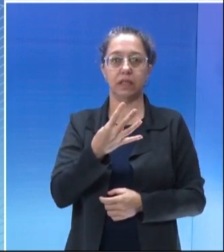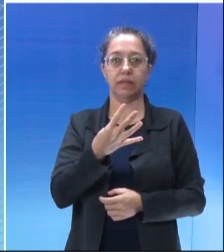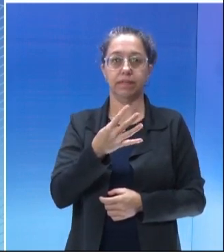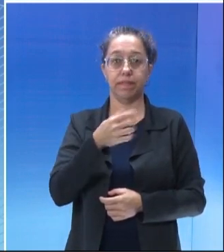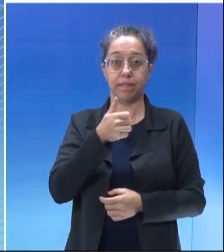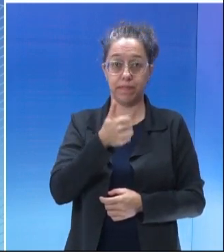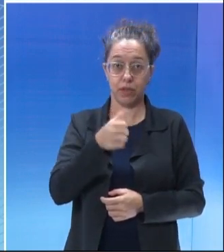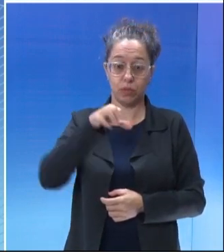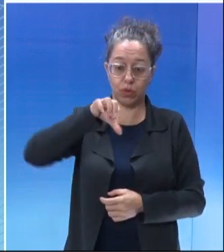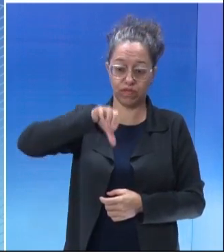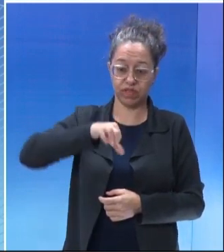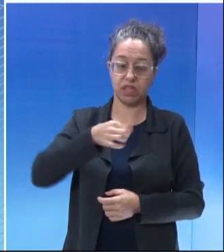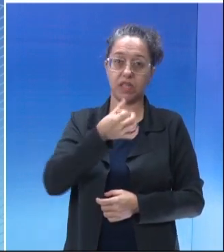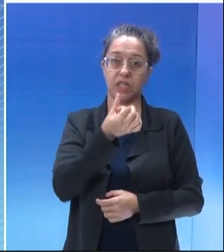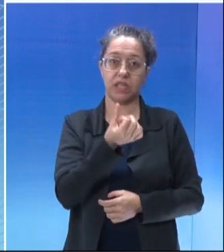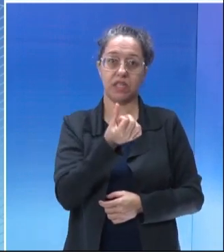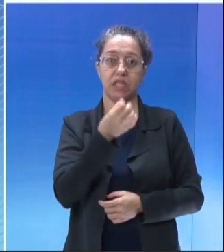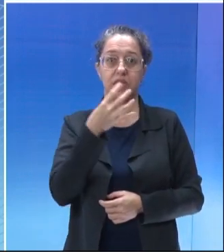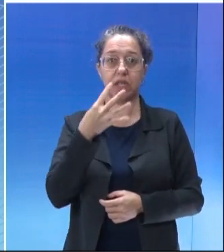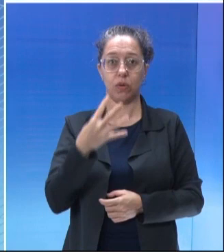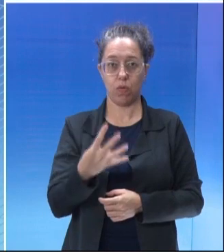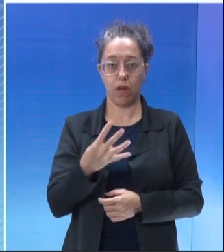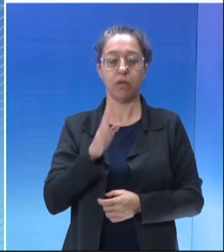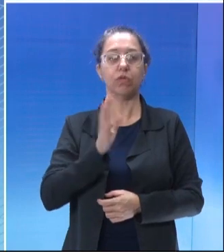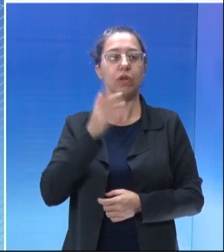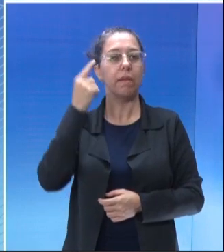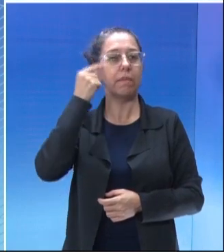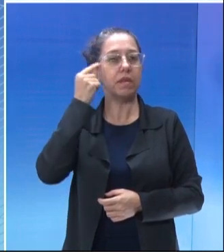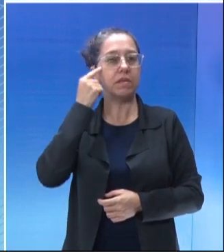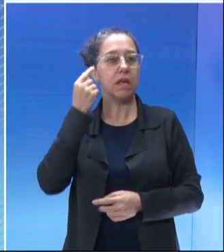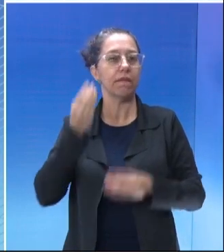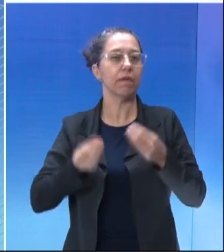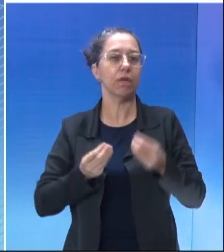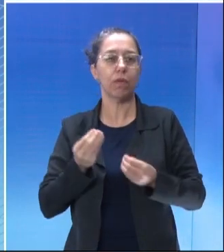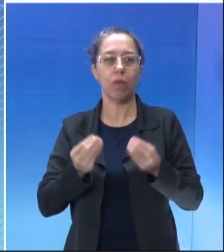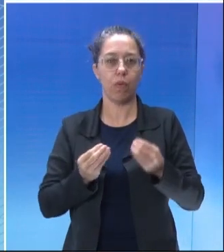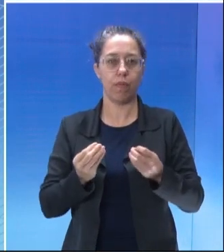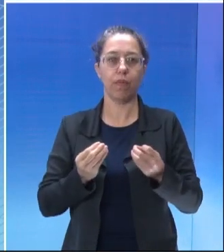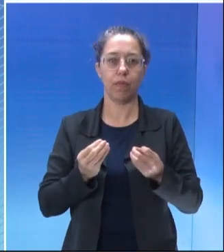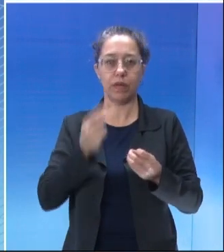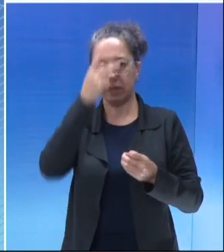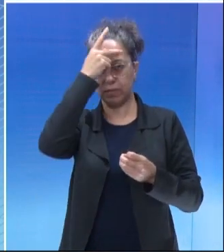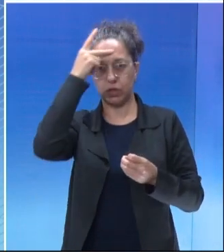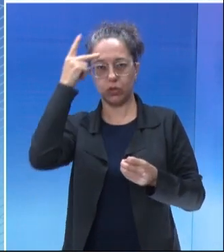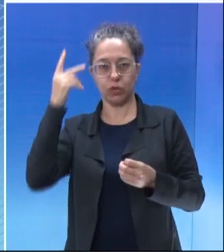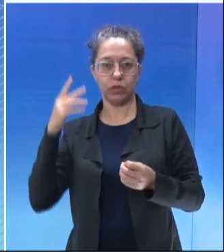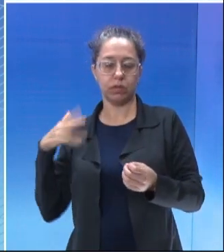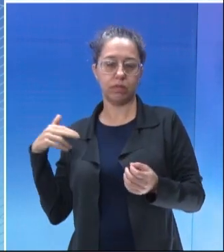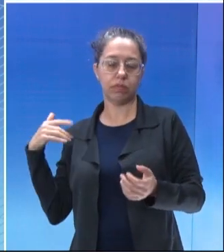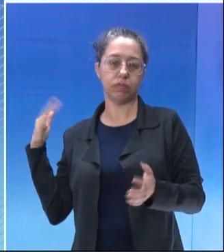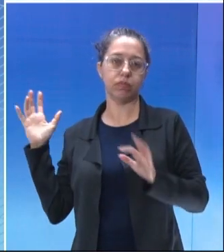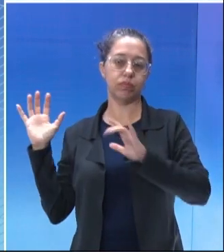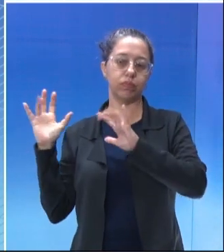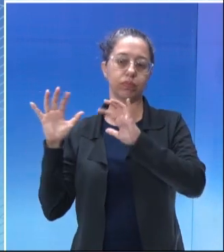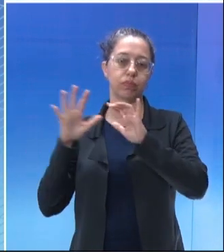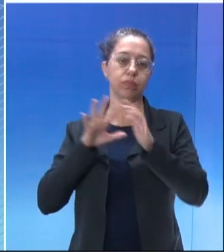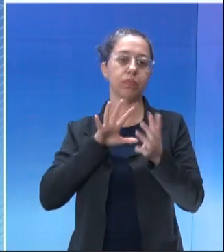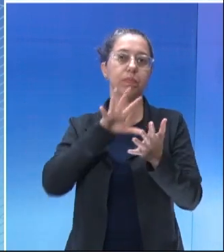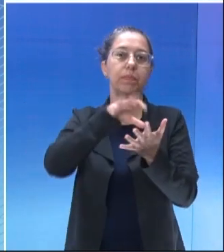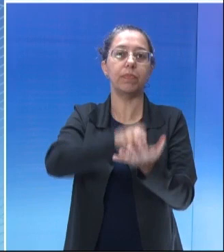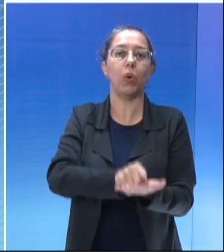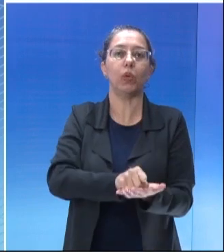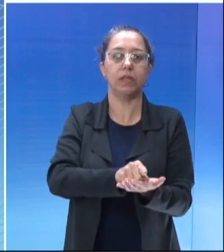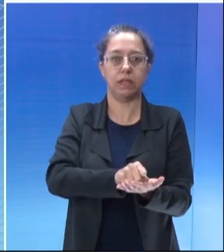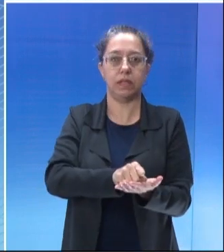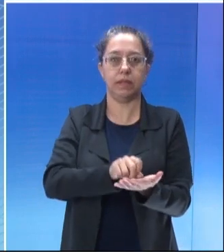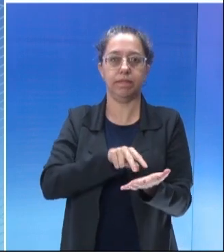estava se pensando numa forma de ocupar grandes espaços no Brasil que eram pouco habitados, como, por